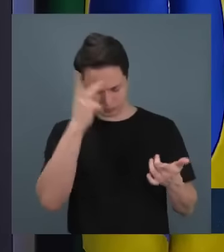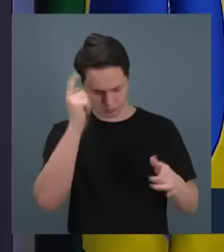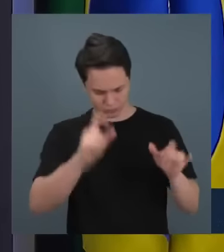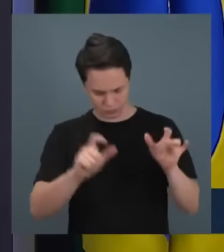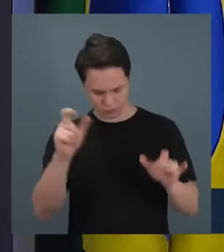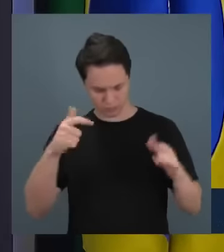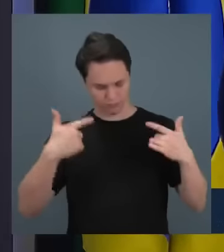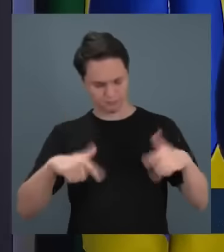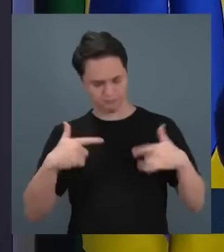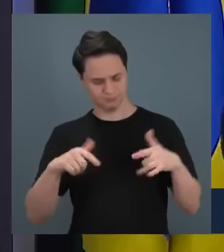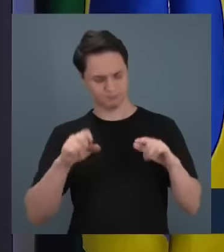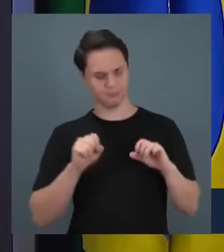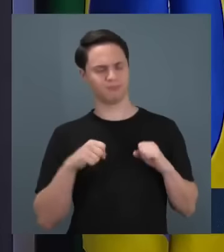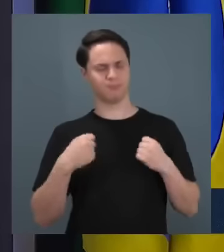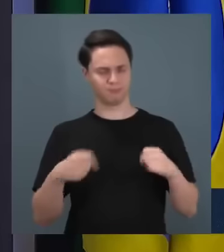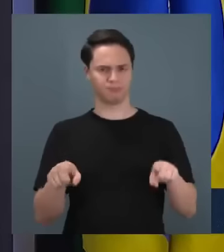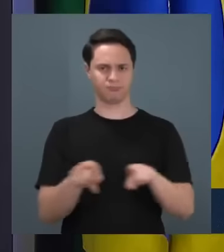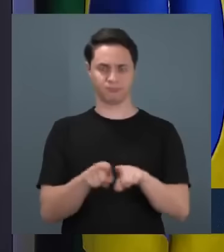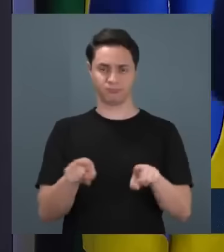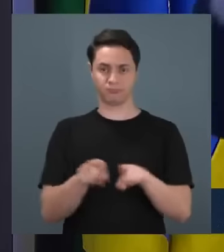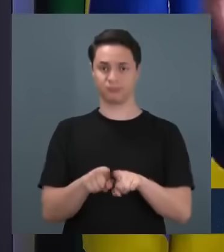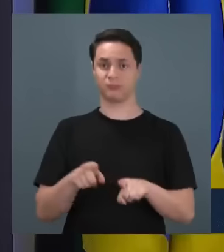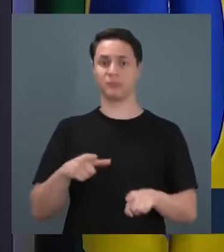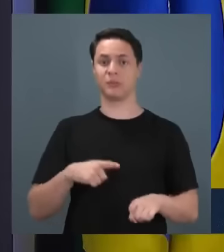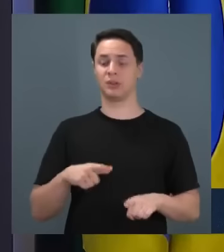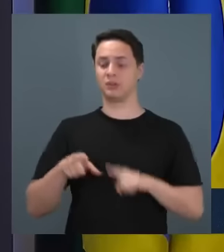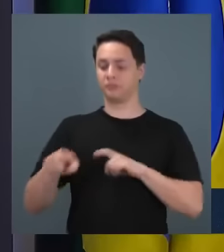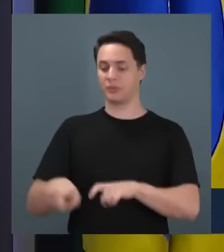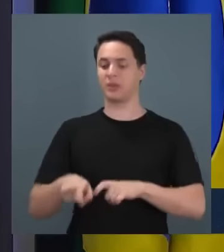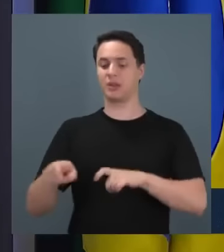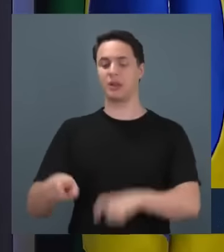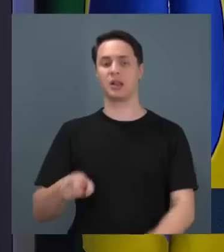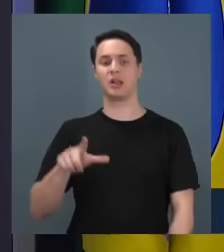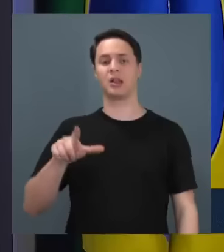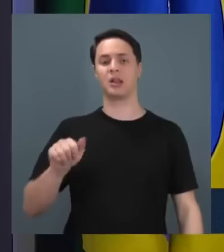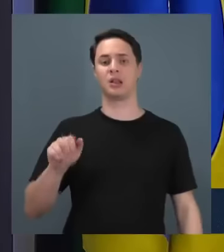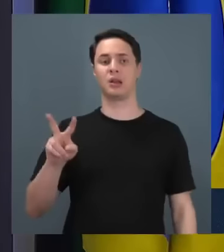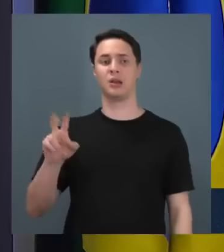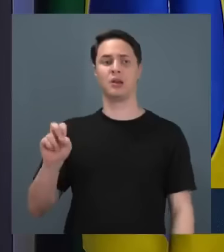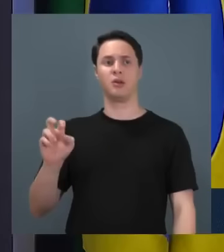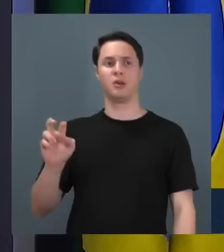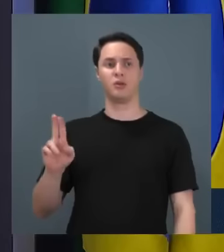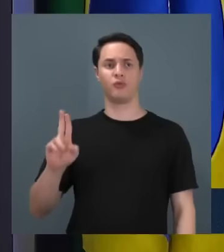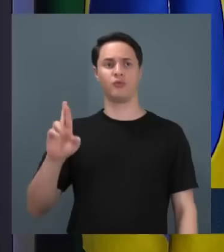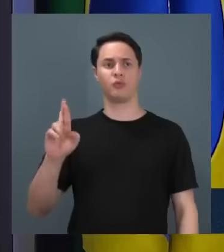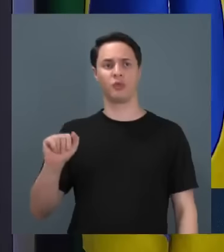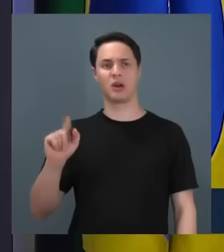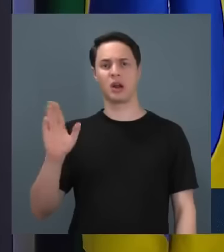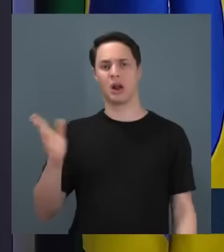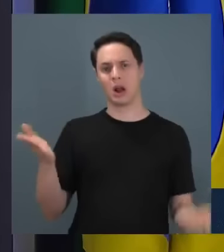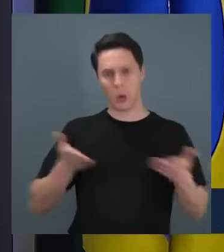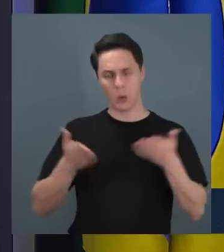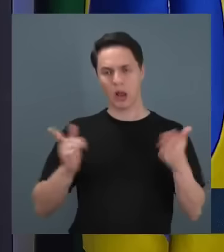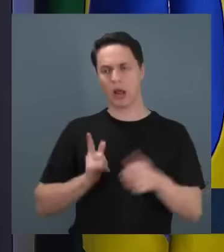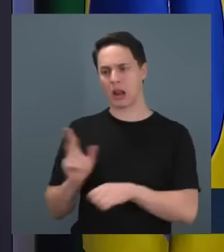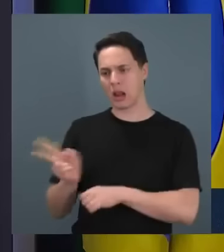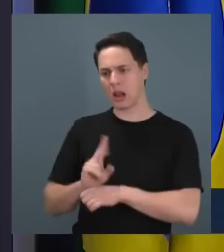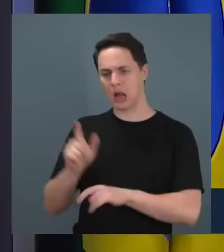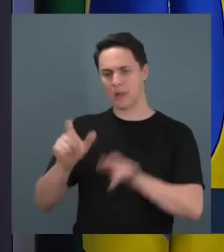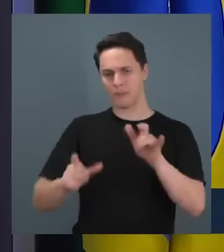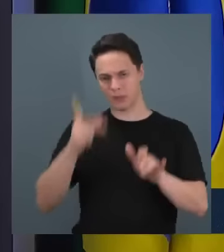trabalhadores que se dedicam, inclusive, ali nas lavouras, agora são patrulhados por